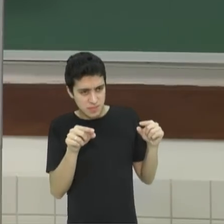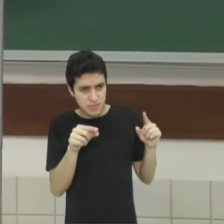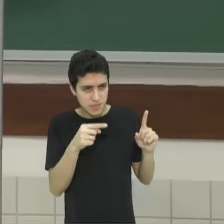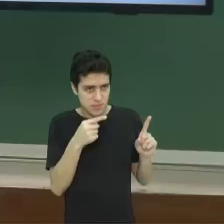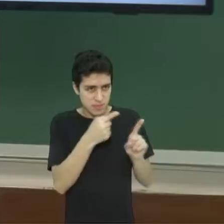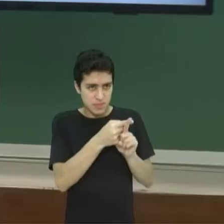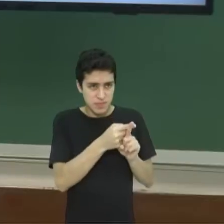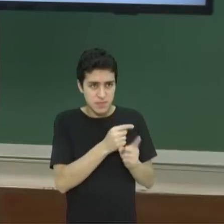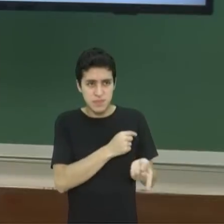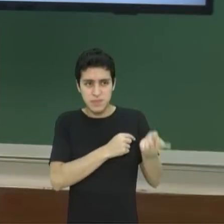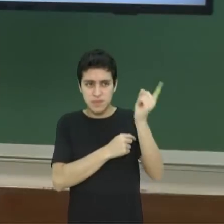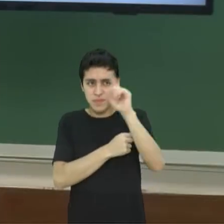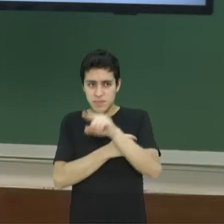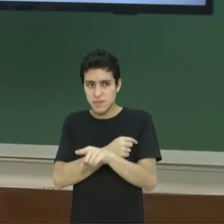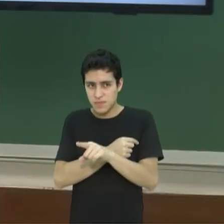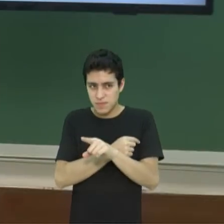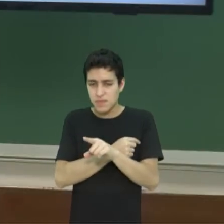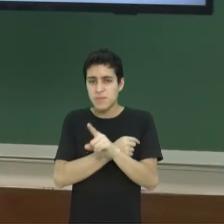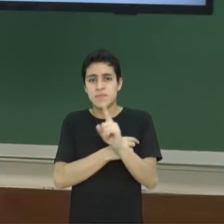uma